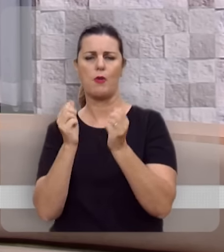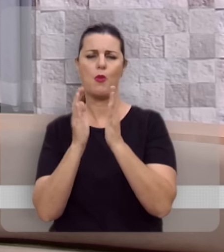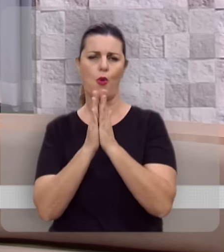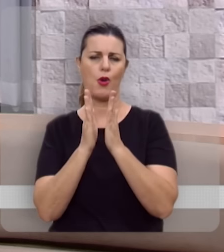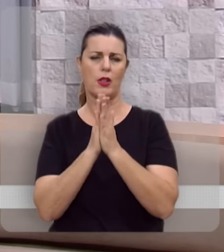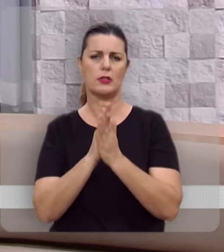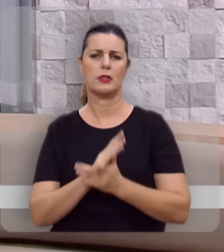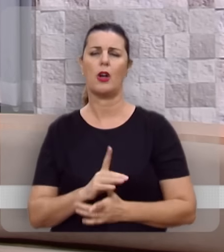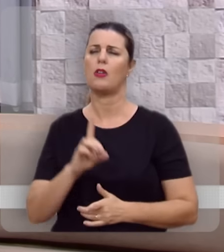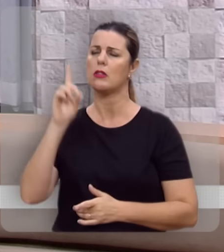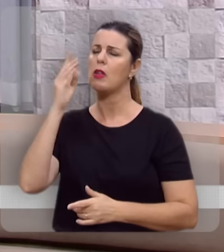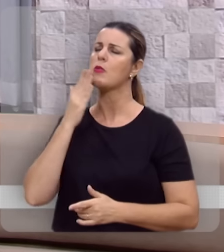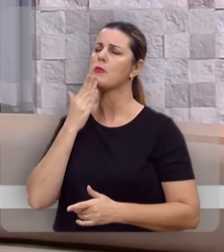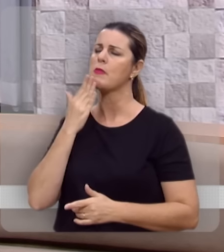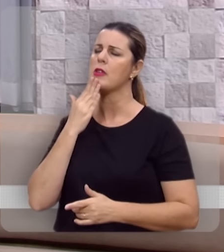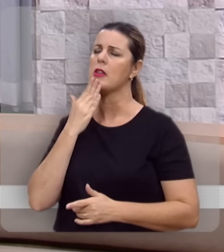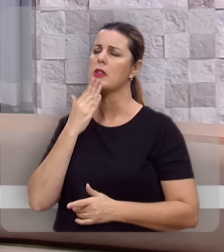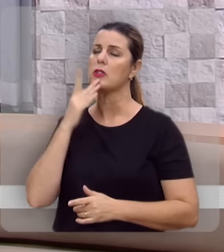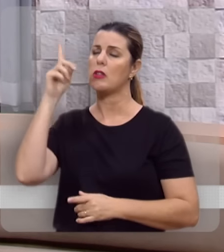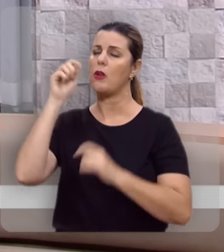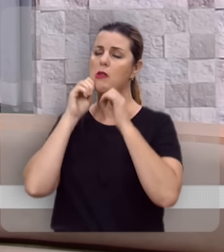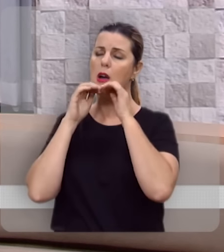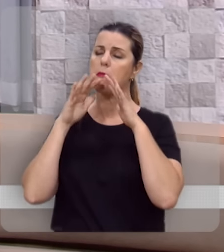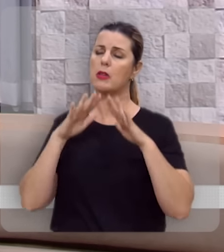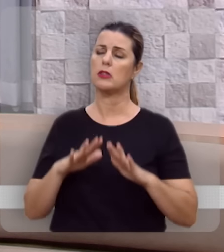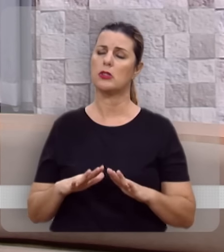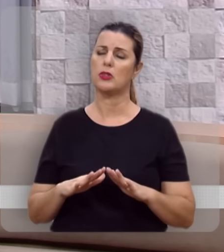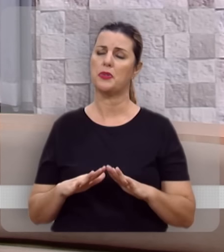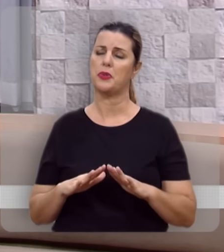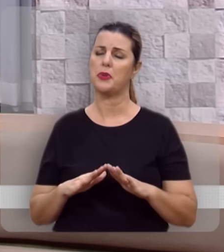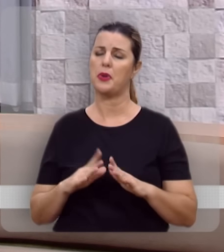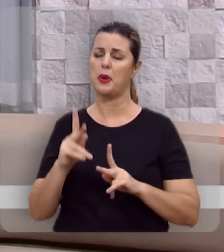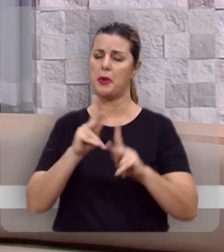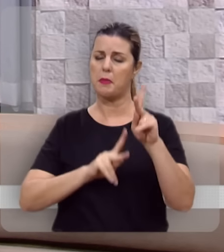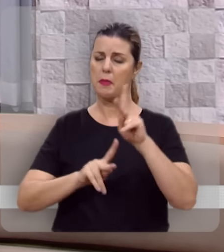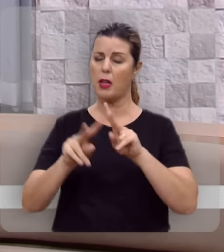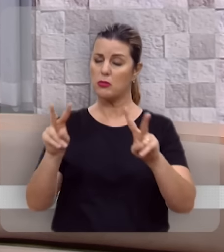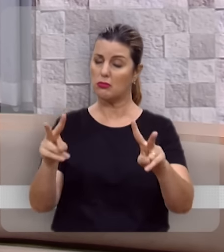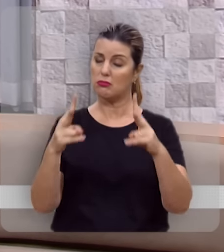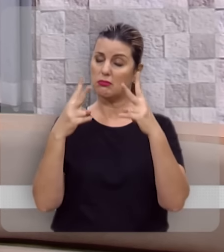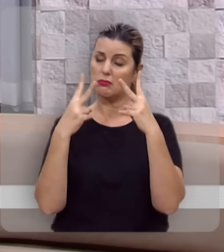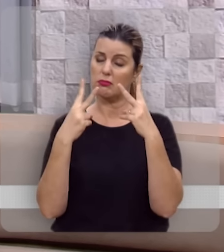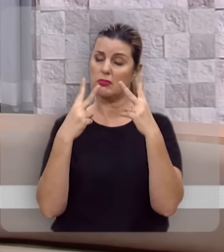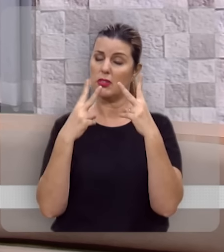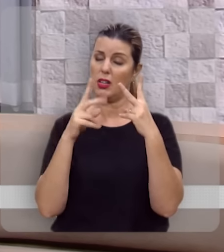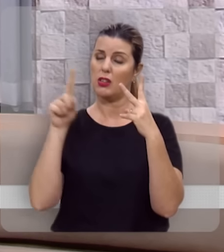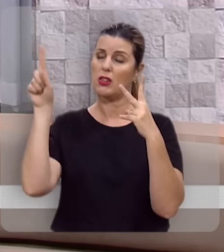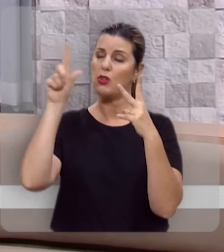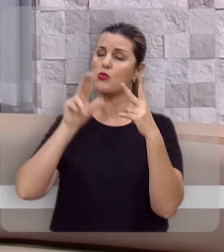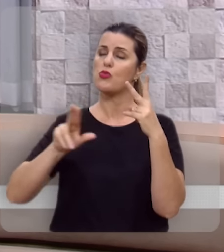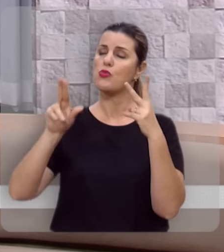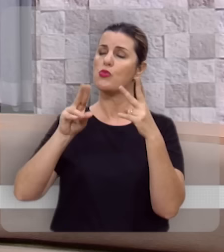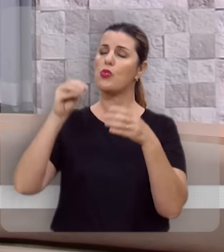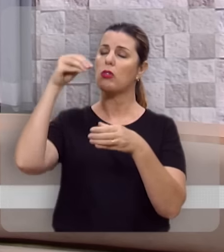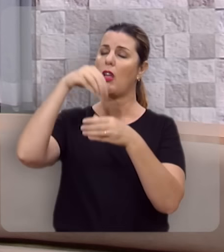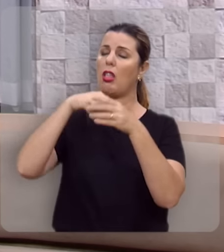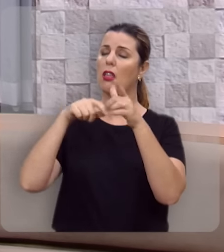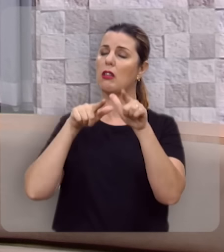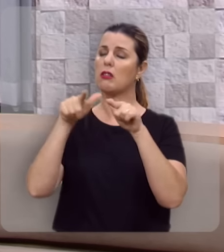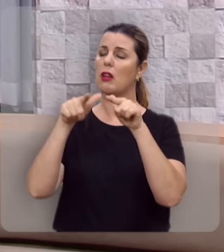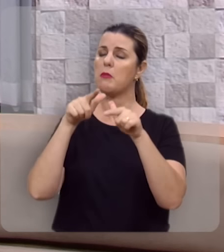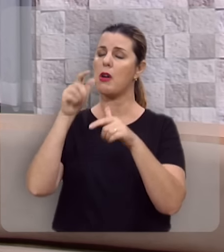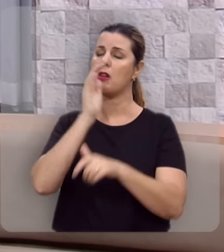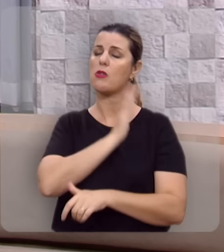esperança. Eu vou orar com você. Deus, eu te peço que Tu abençoes as pessoas que nos assistem, que Tu apliques